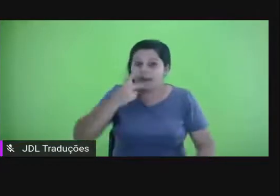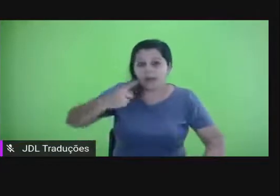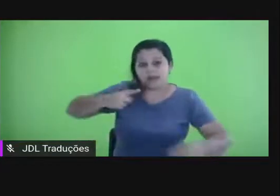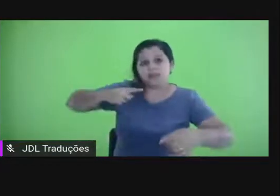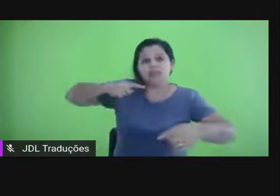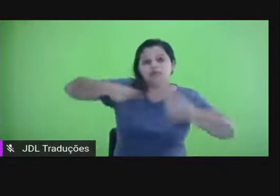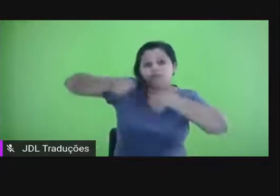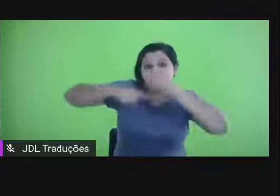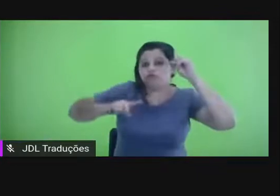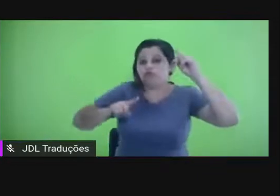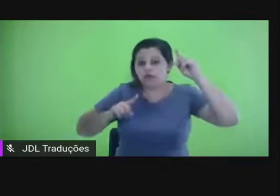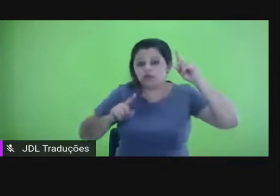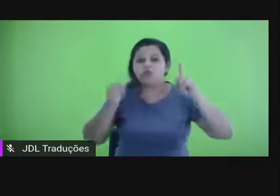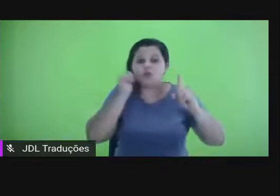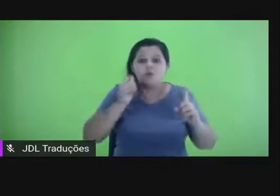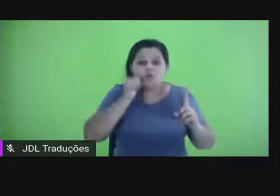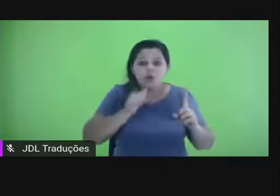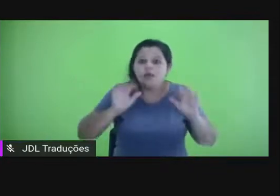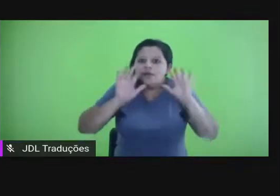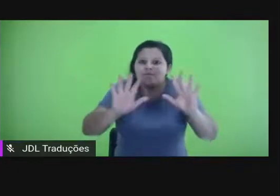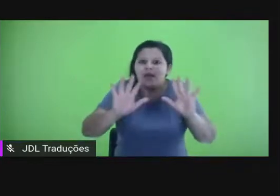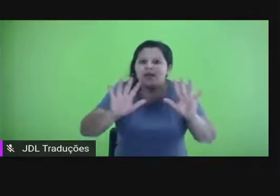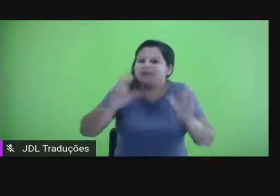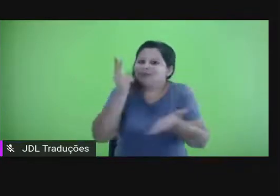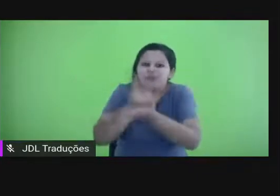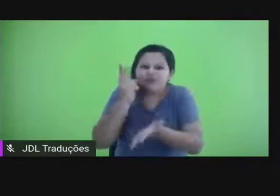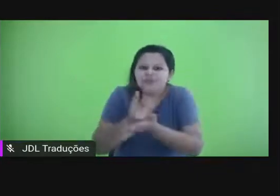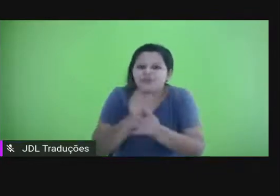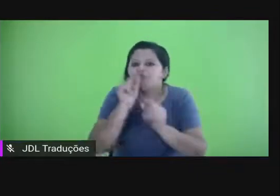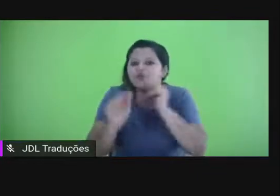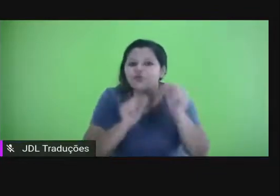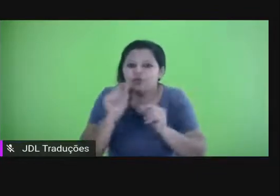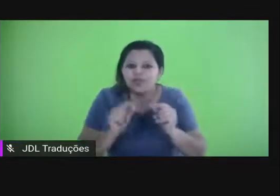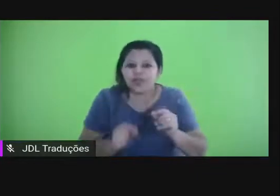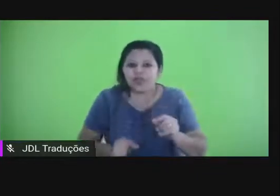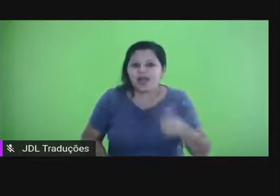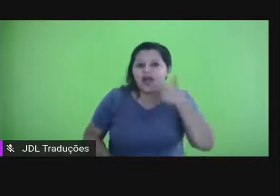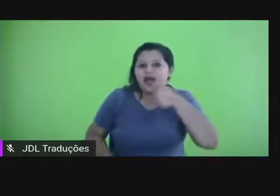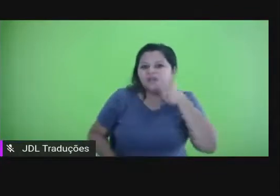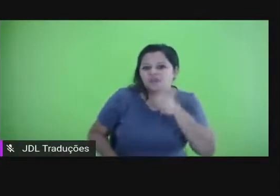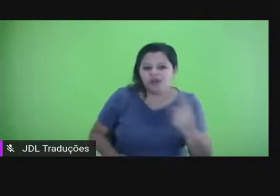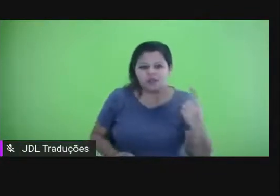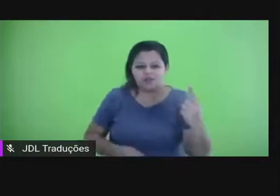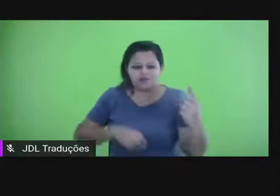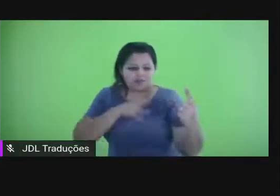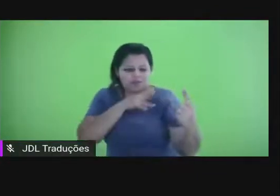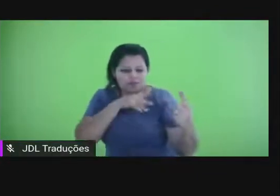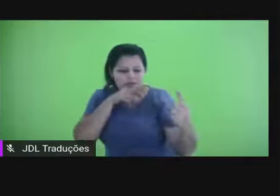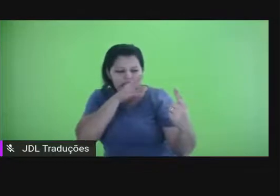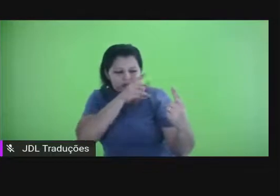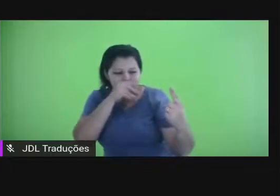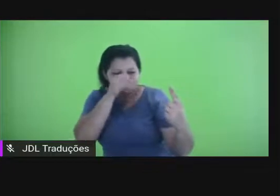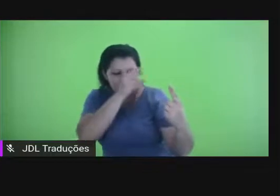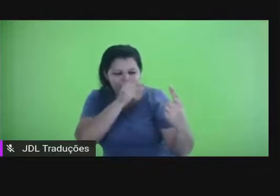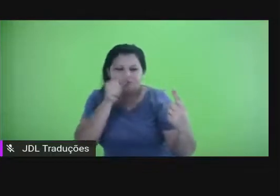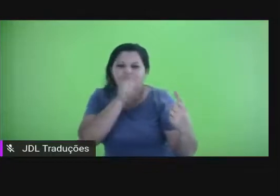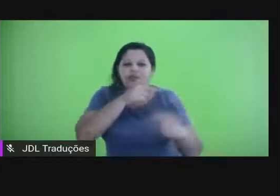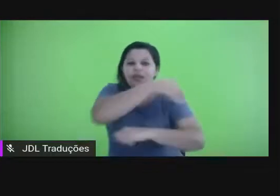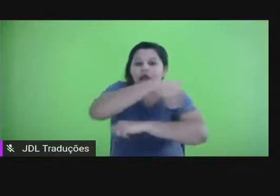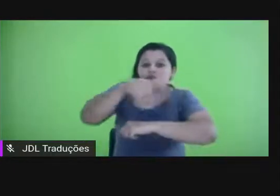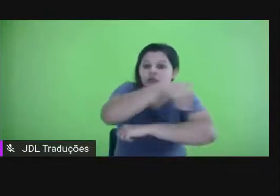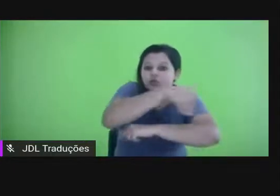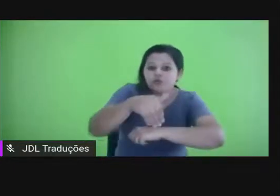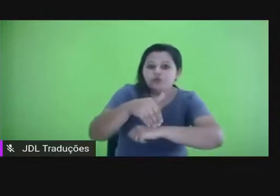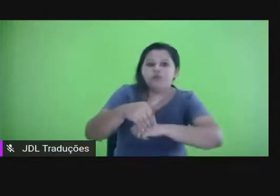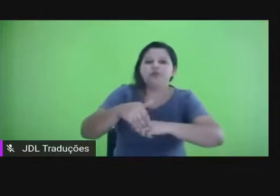gente ainda tem que conviver com assédio nas ruas, a gente ainda está o tempo inteiro exposta ao estupro, a gente ainda vive numa condição onde nosso corpo não pertence